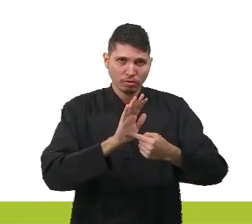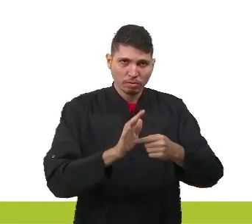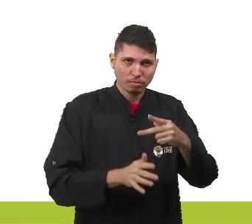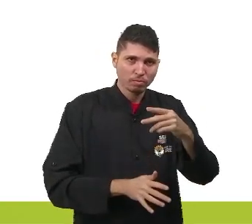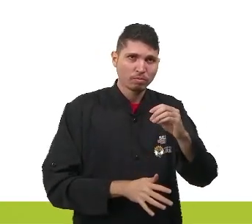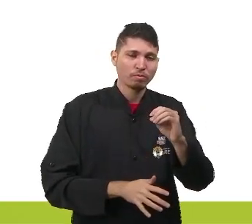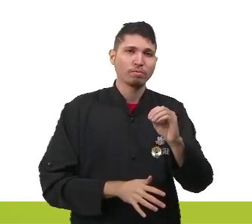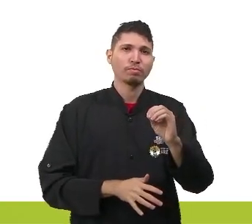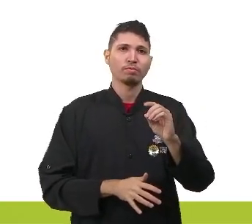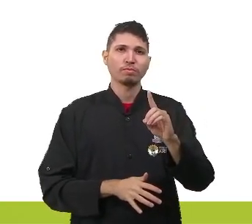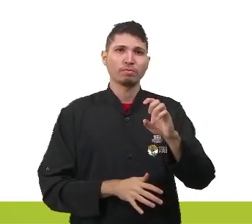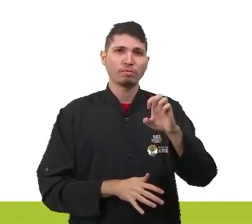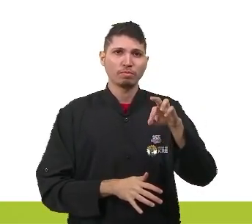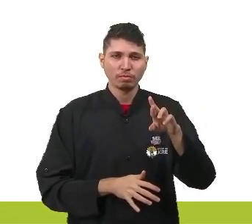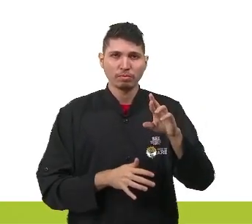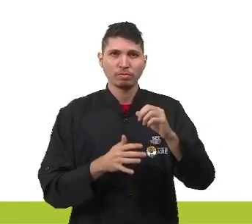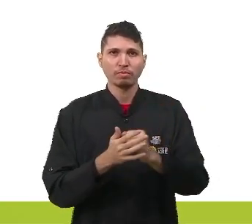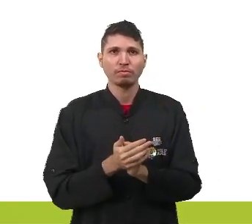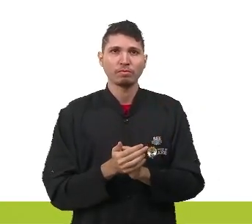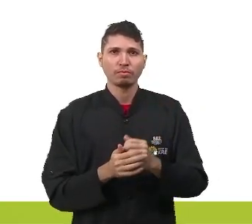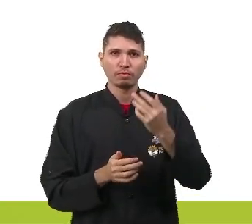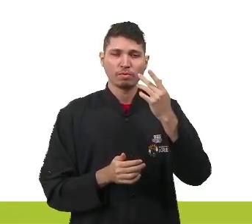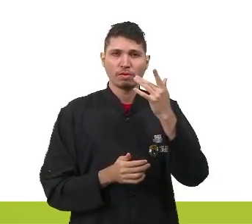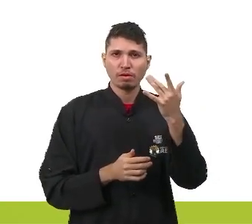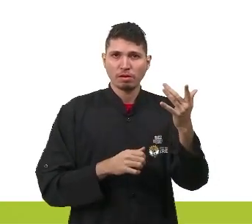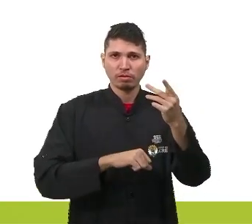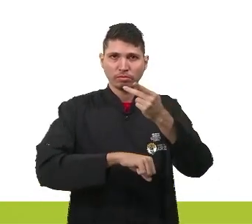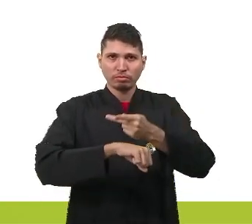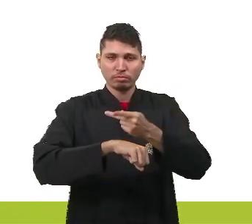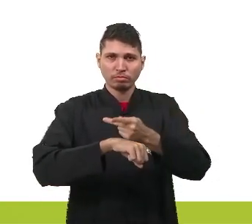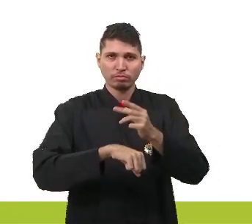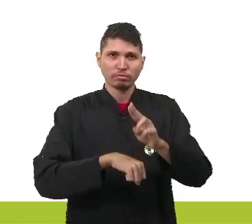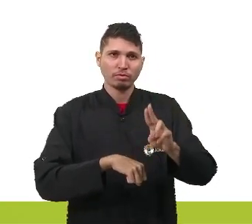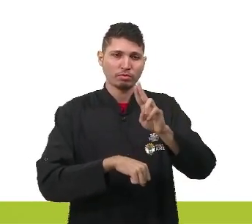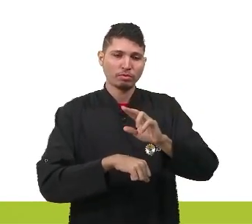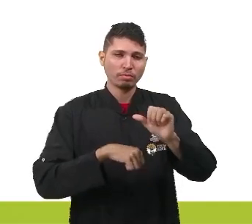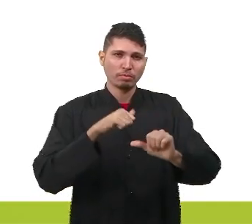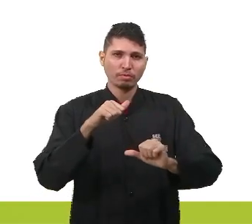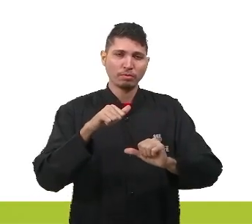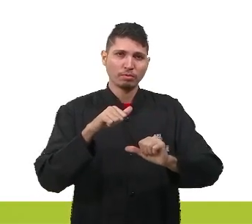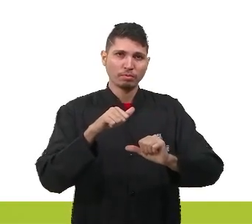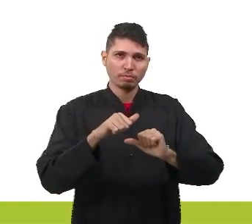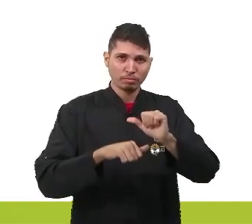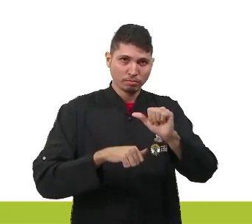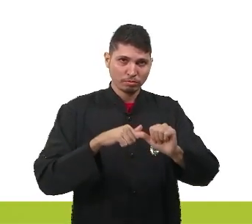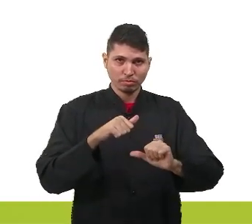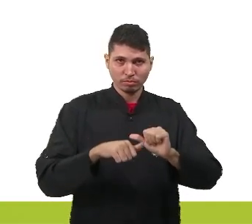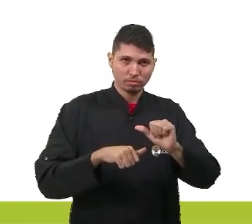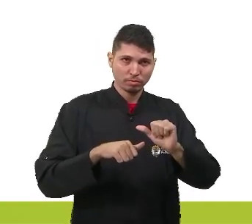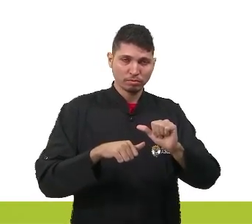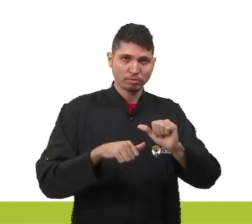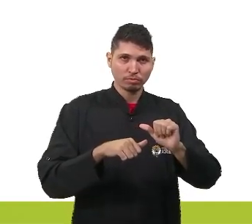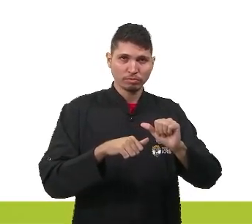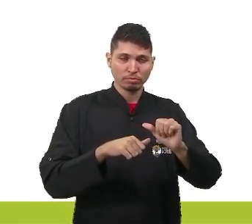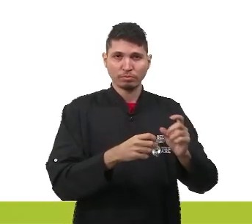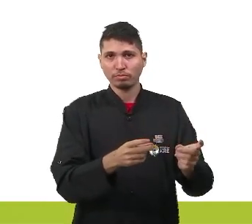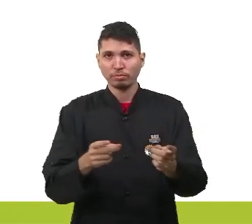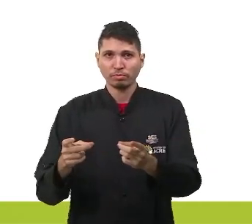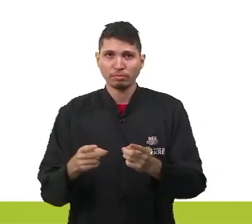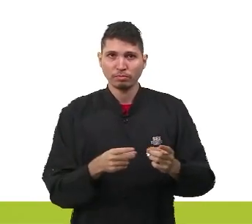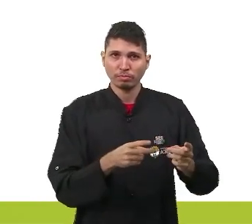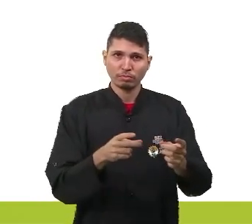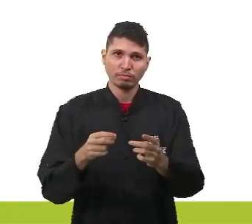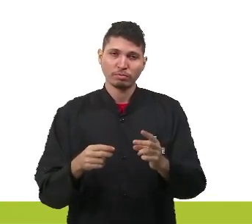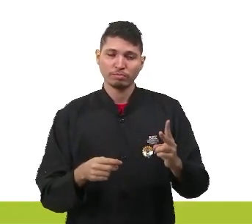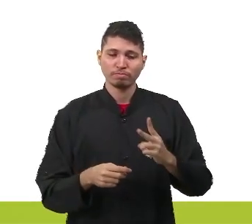valor econômico, como o ouro e a prata, por exemplo, eram usados para trocas comerciais. As moedas feitas a partir do metal possuíam um valor